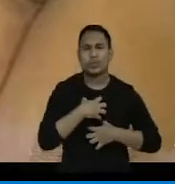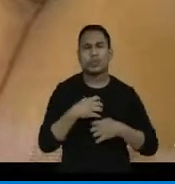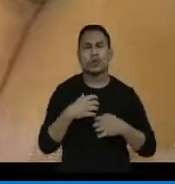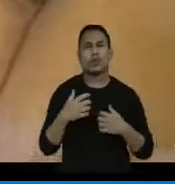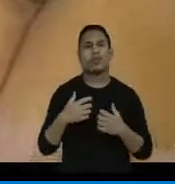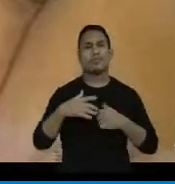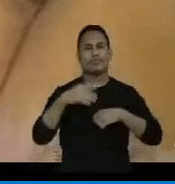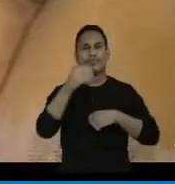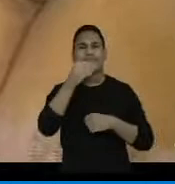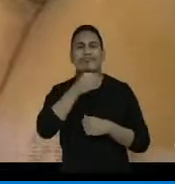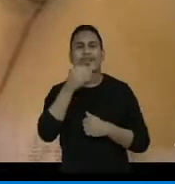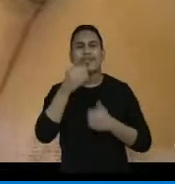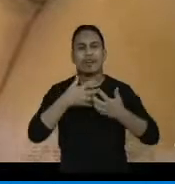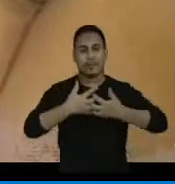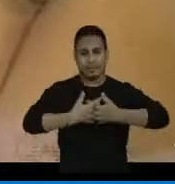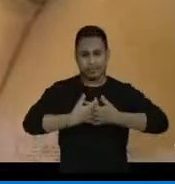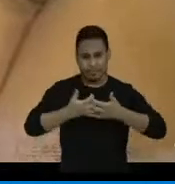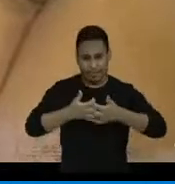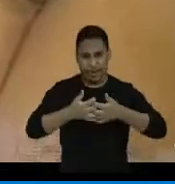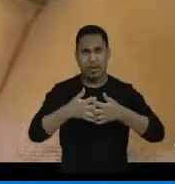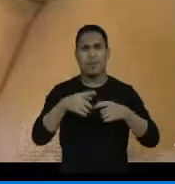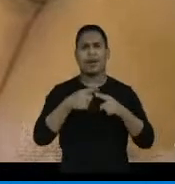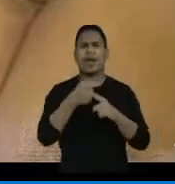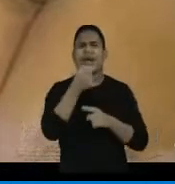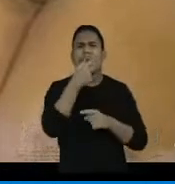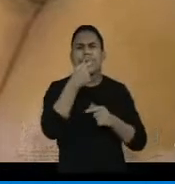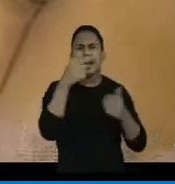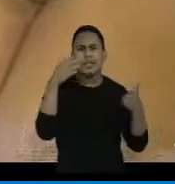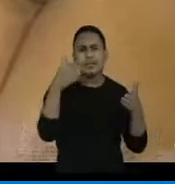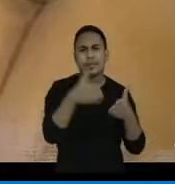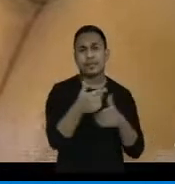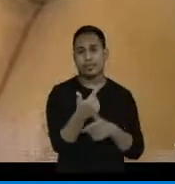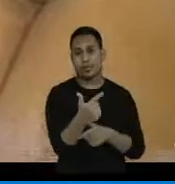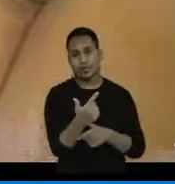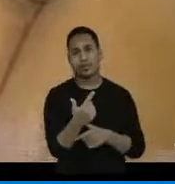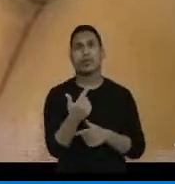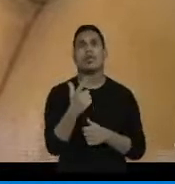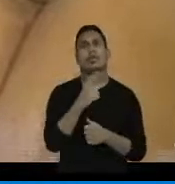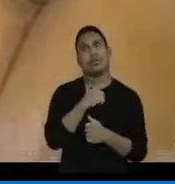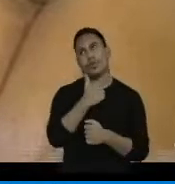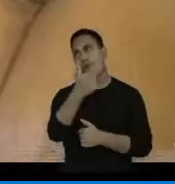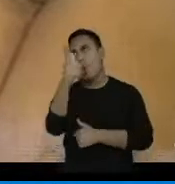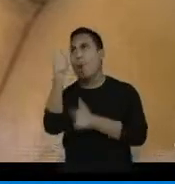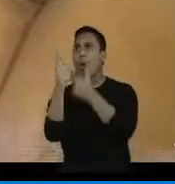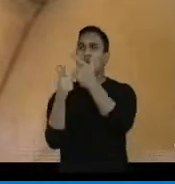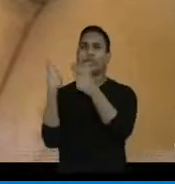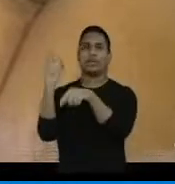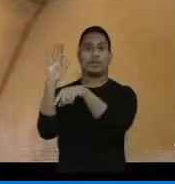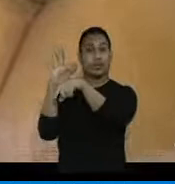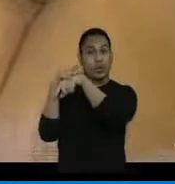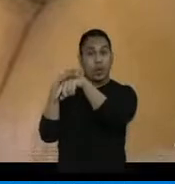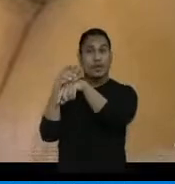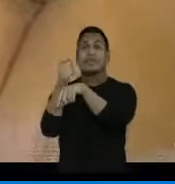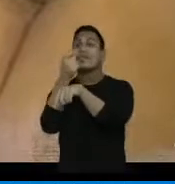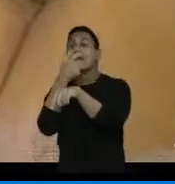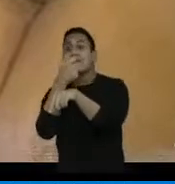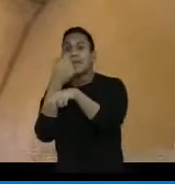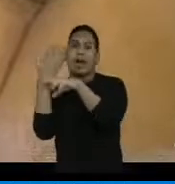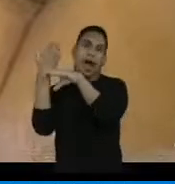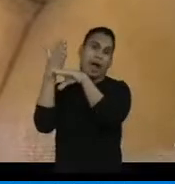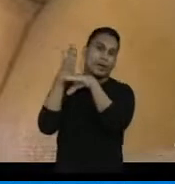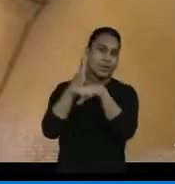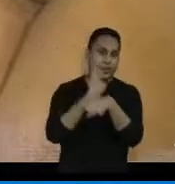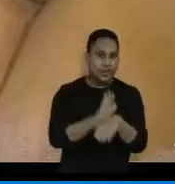né? Existem medicamentos para outras doenças que acabam sendo usados para a fibromialgia, mas